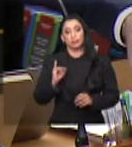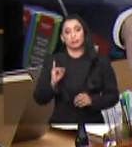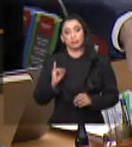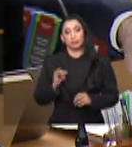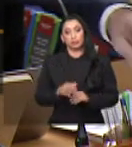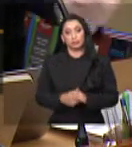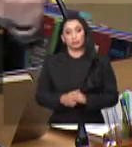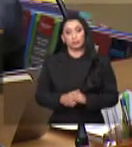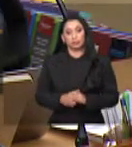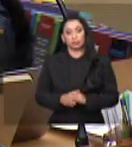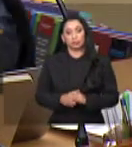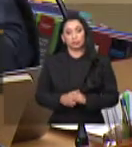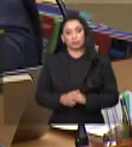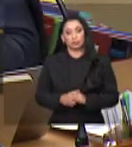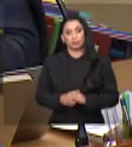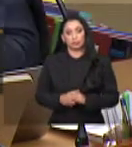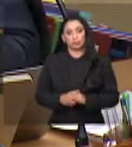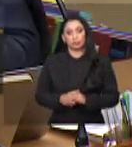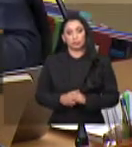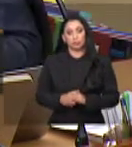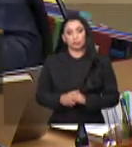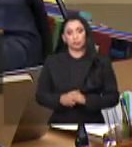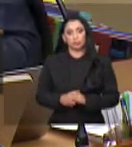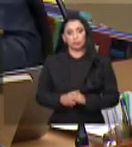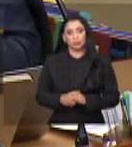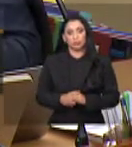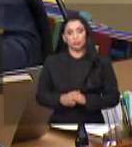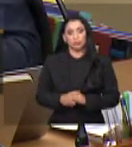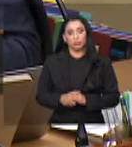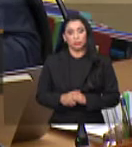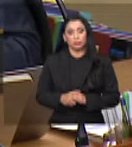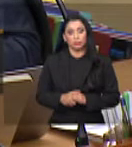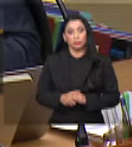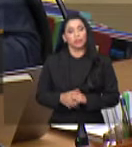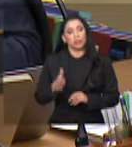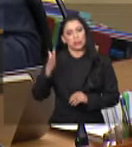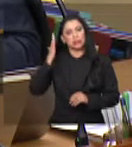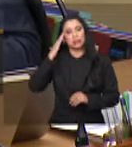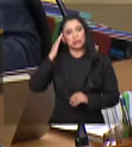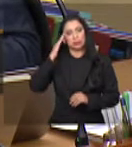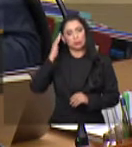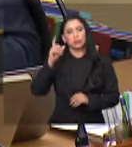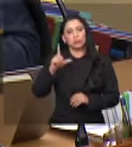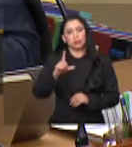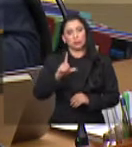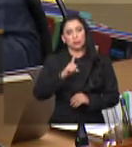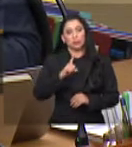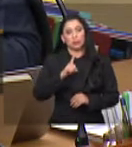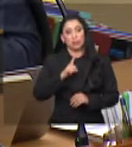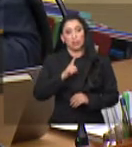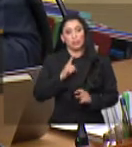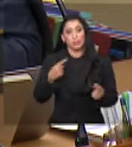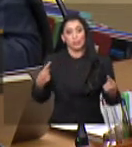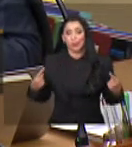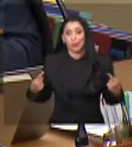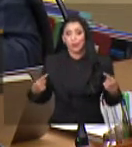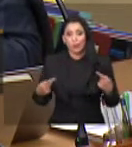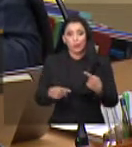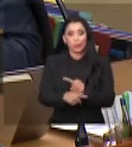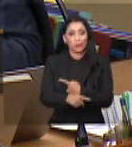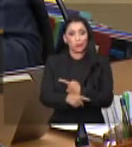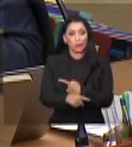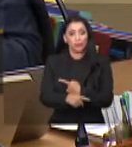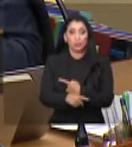eu não te escuto que nós estamos diante que nós estejamos diante de uma controvérsia